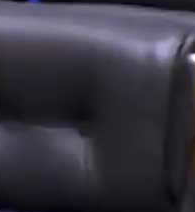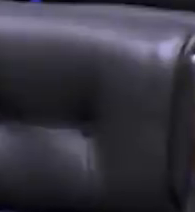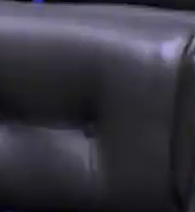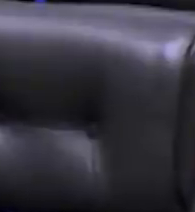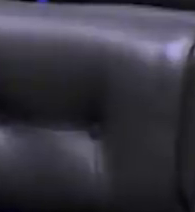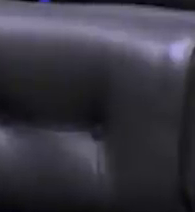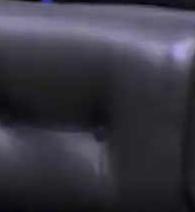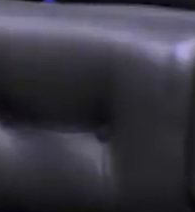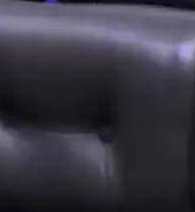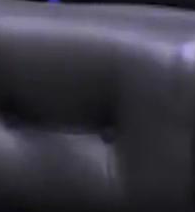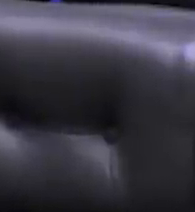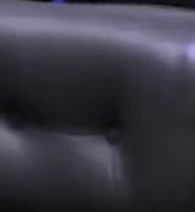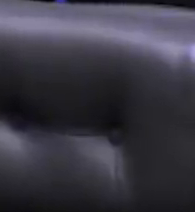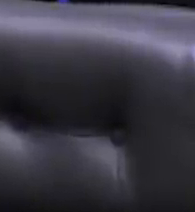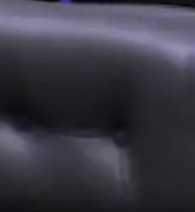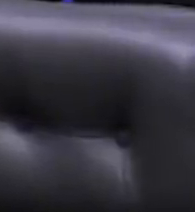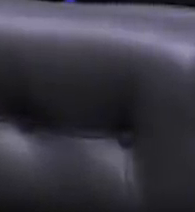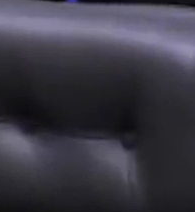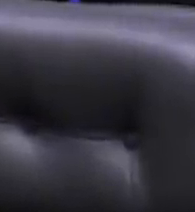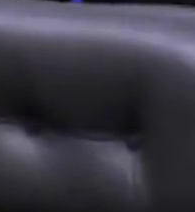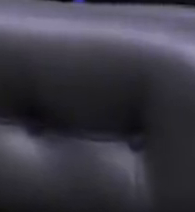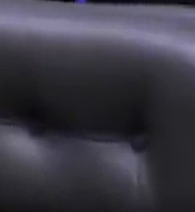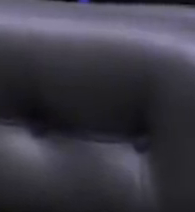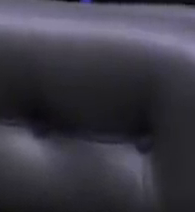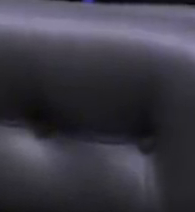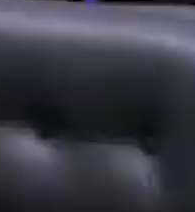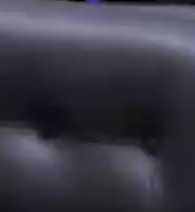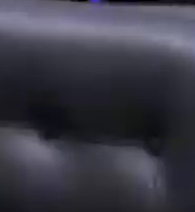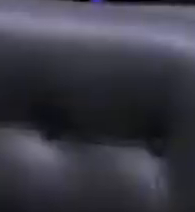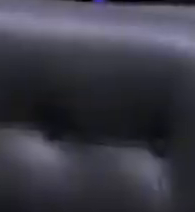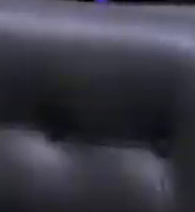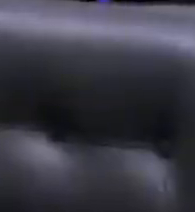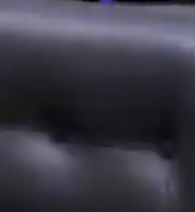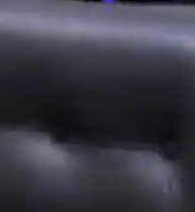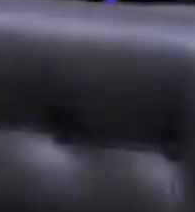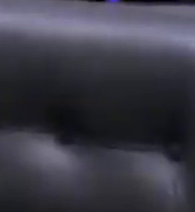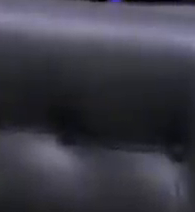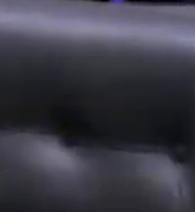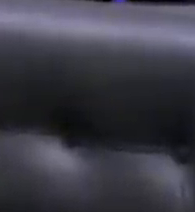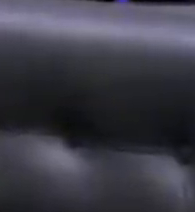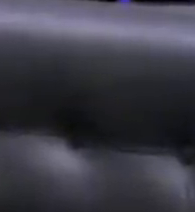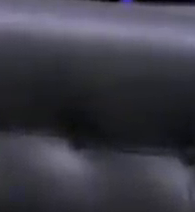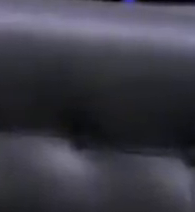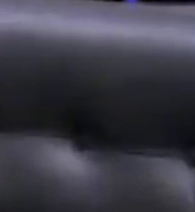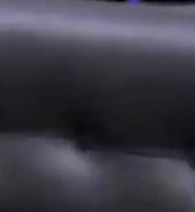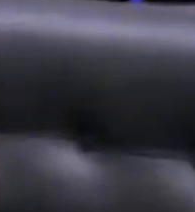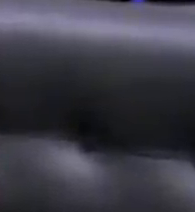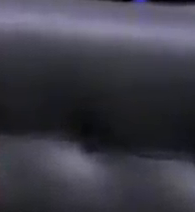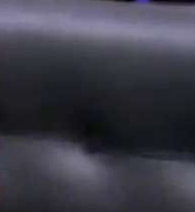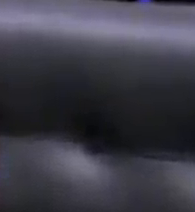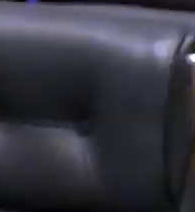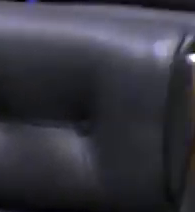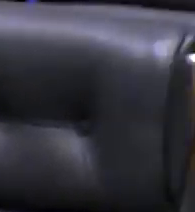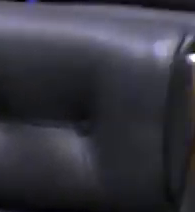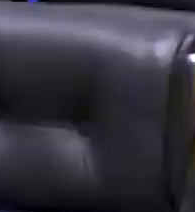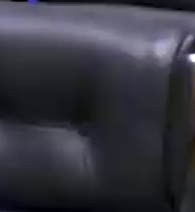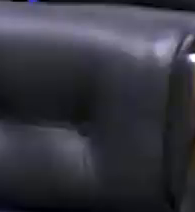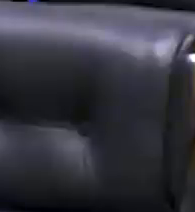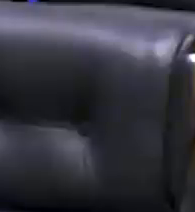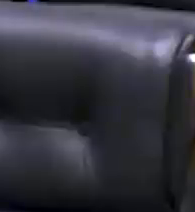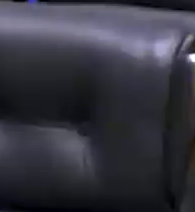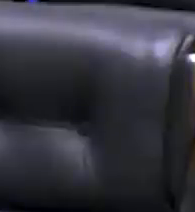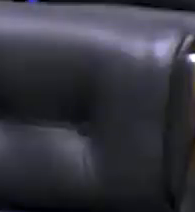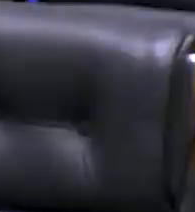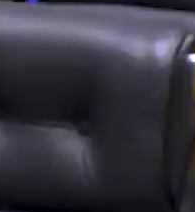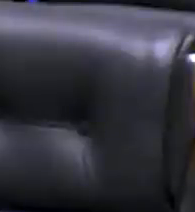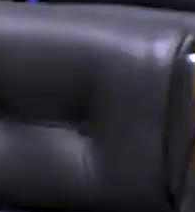Público foi contra a condenação, a cassação do registro de Deltan Dallagnol e ainda assim, por unanimidade, o TSE decidiu inventar